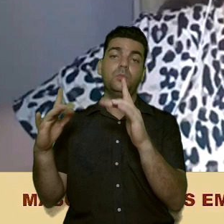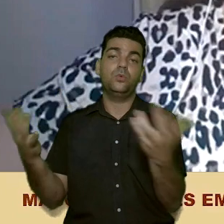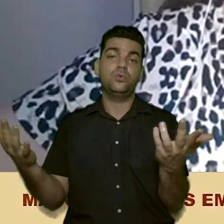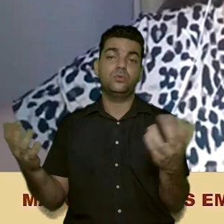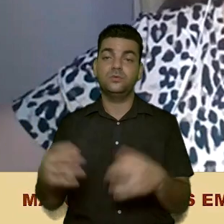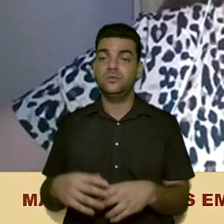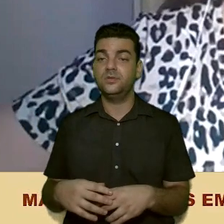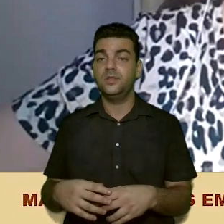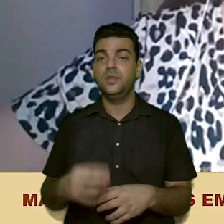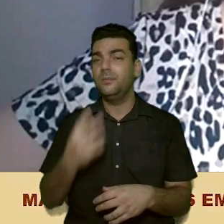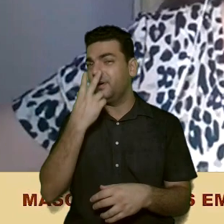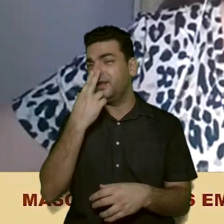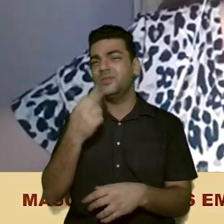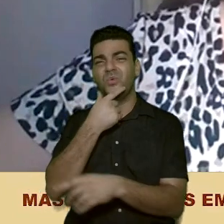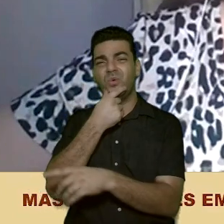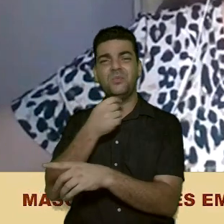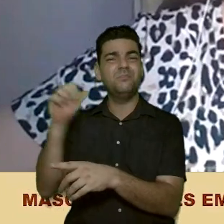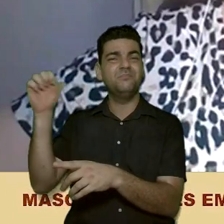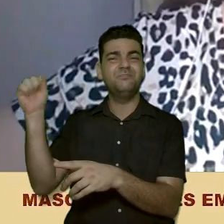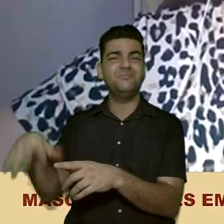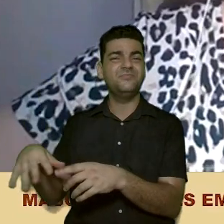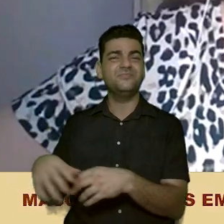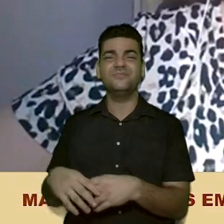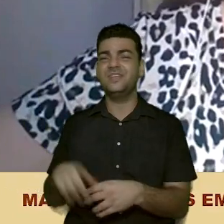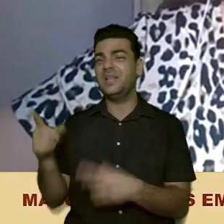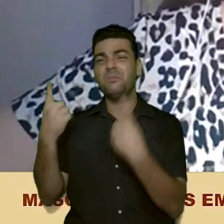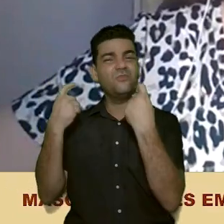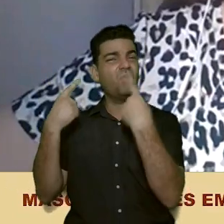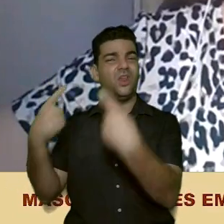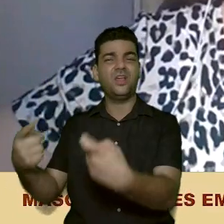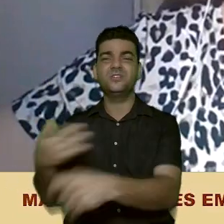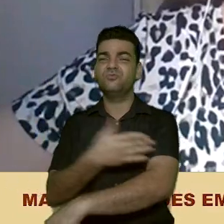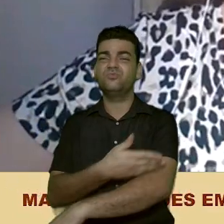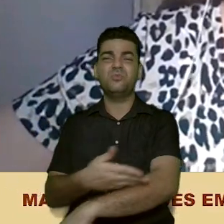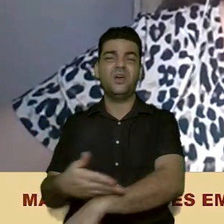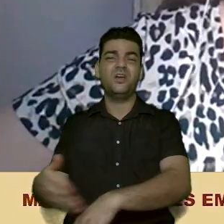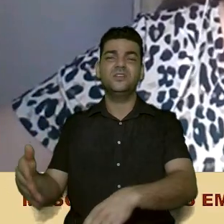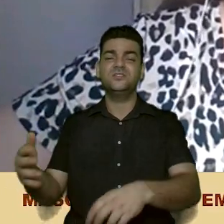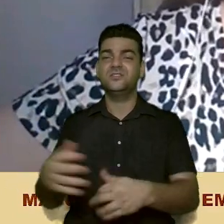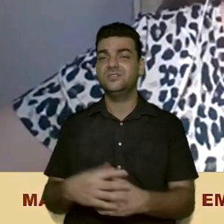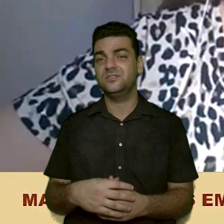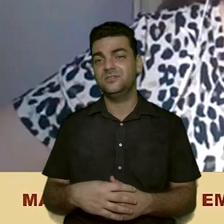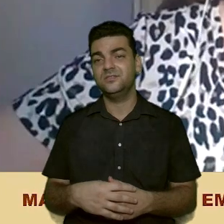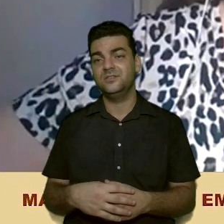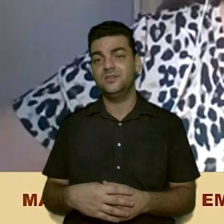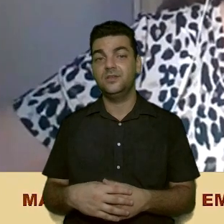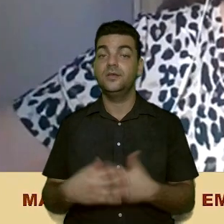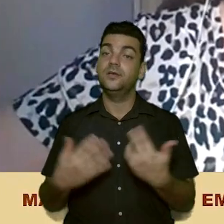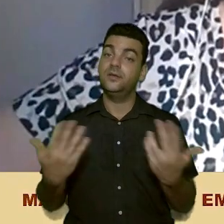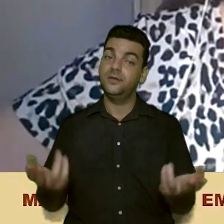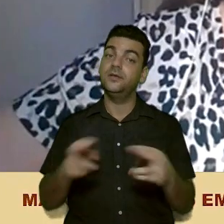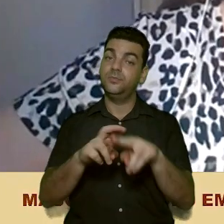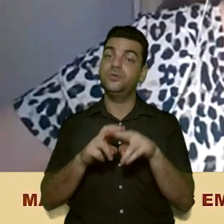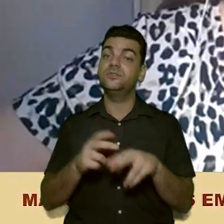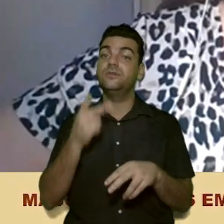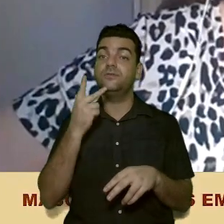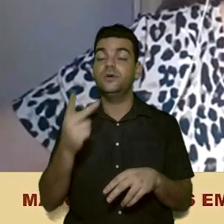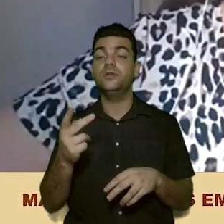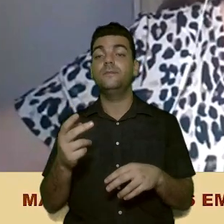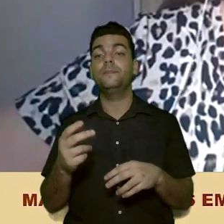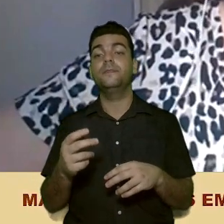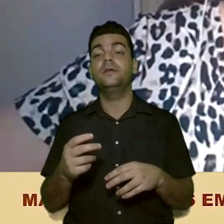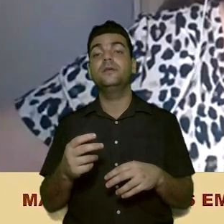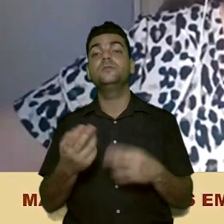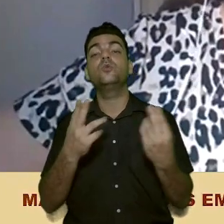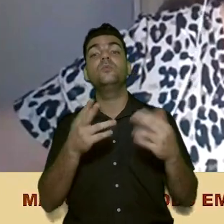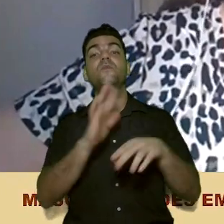uma bomba atômica. Os homens são bombas relógio, né? E eu falo no trabalho do Prazerilho muito sobre o consumo de pornografia precoce